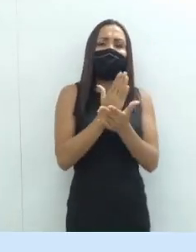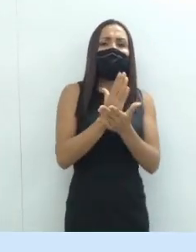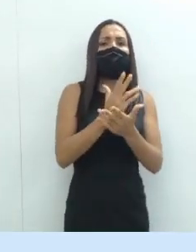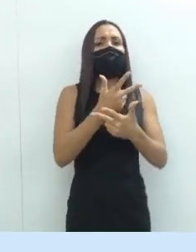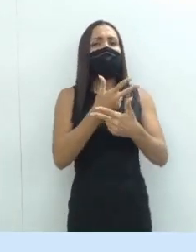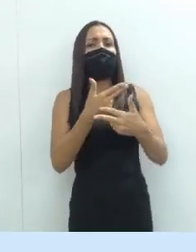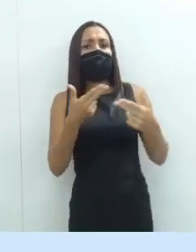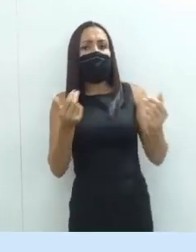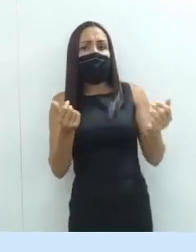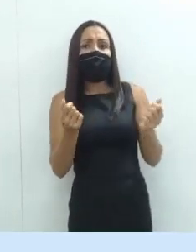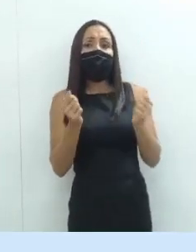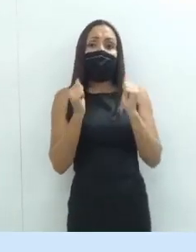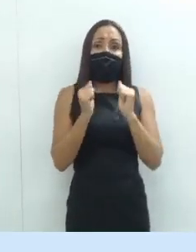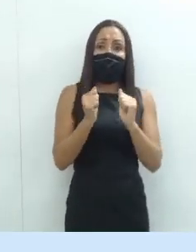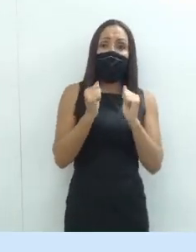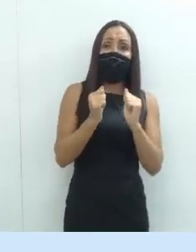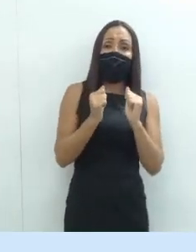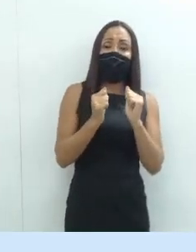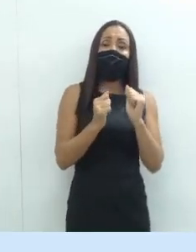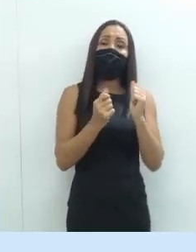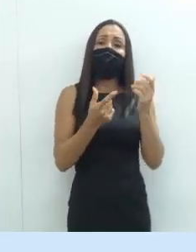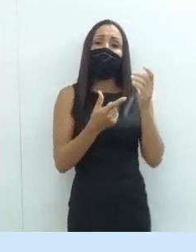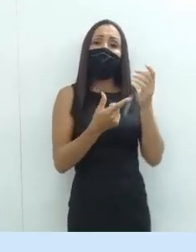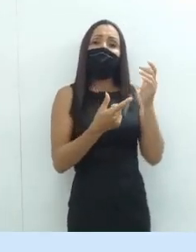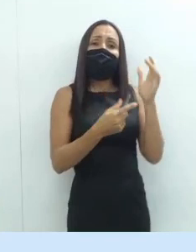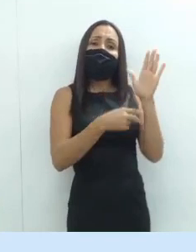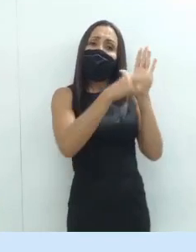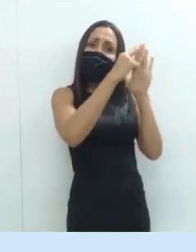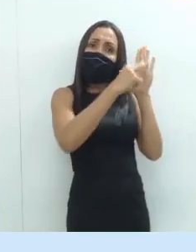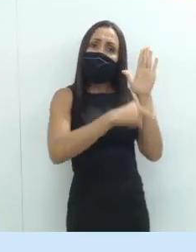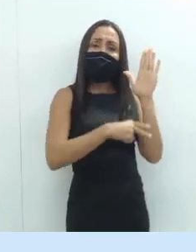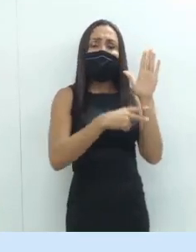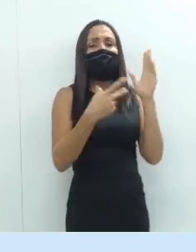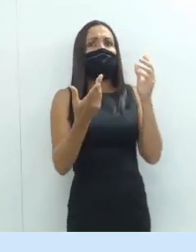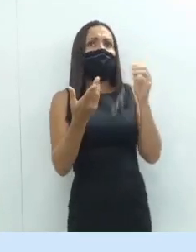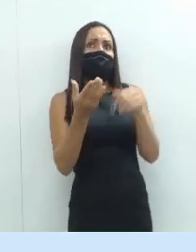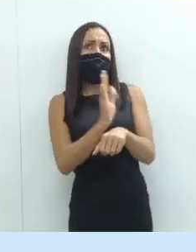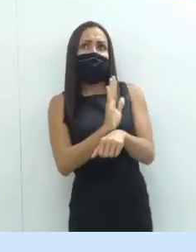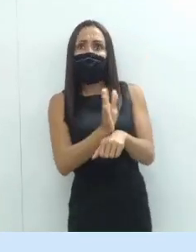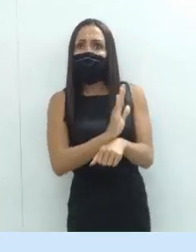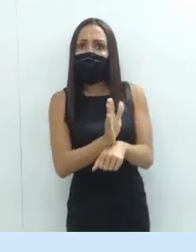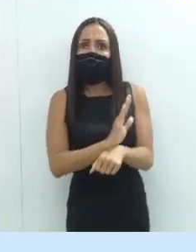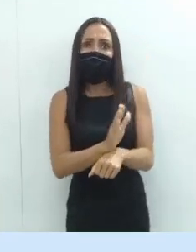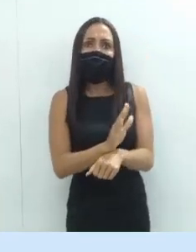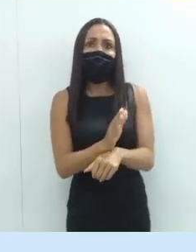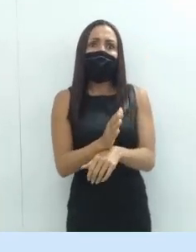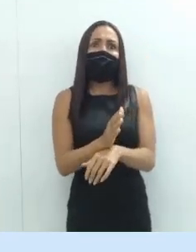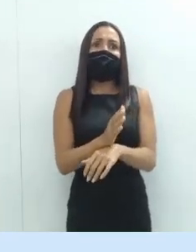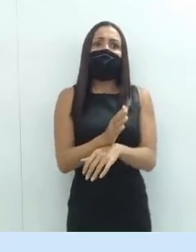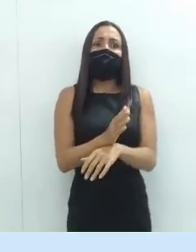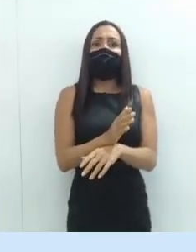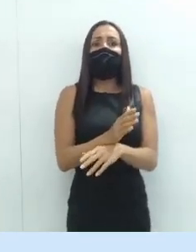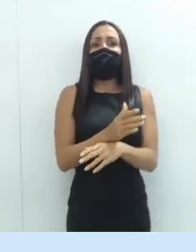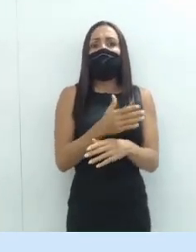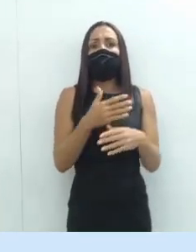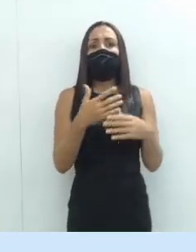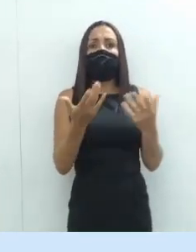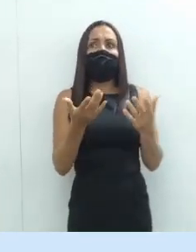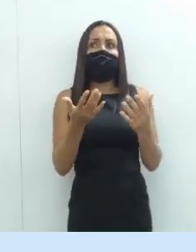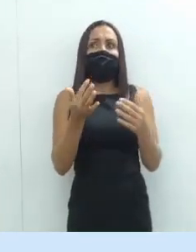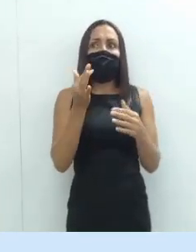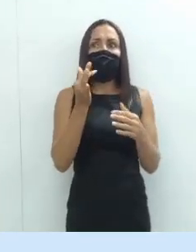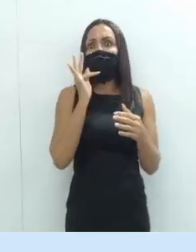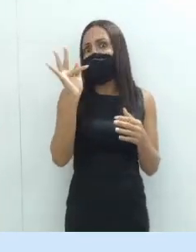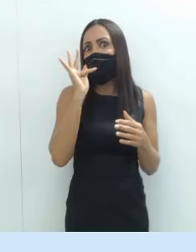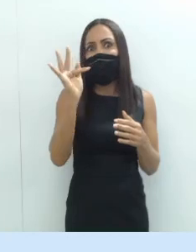Nós podemos ler um texto que fale sobre um filme, sobre uma fofoca,